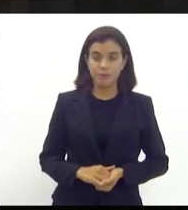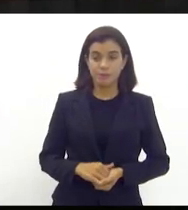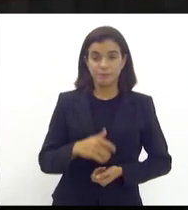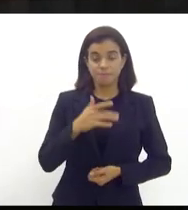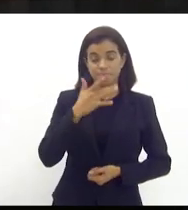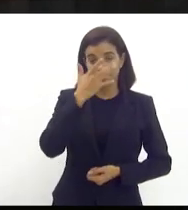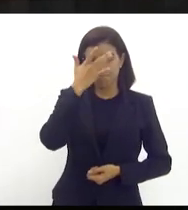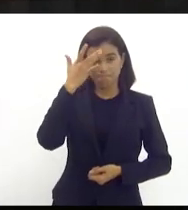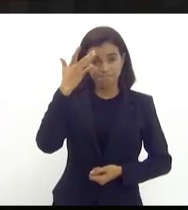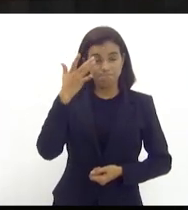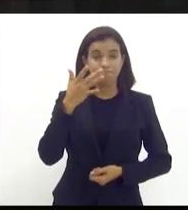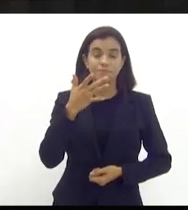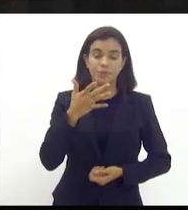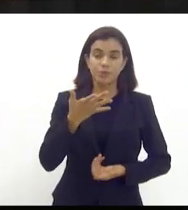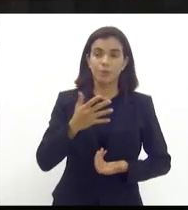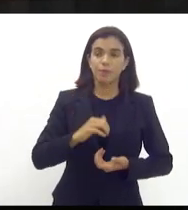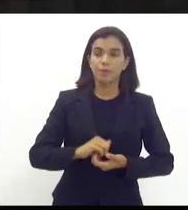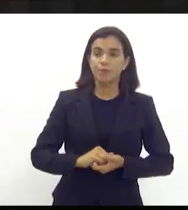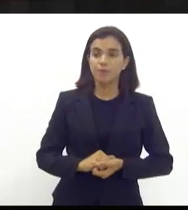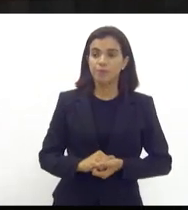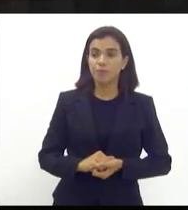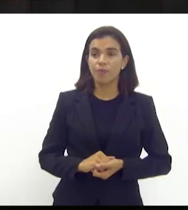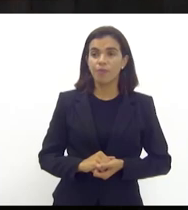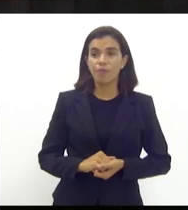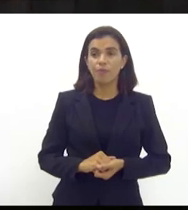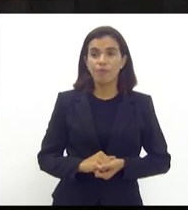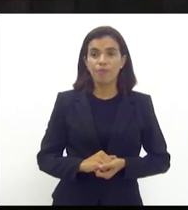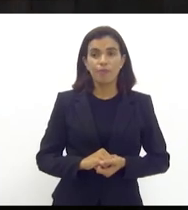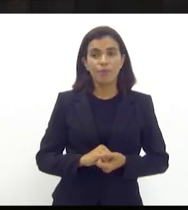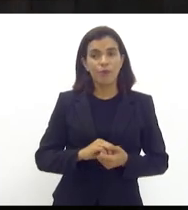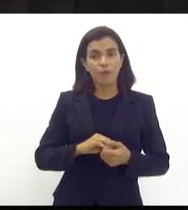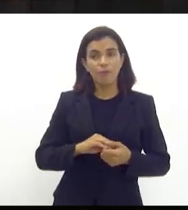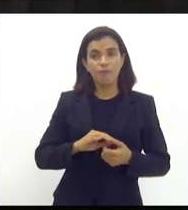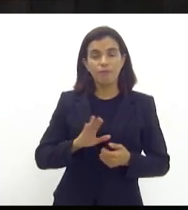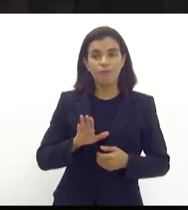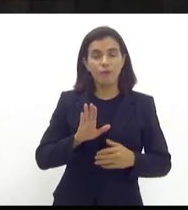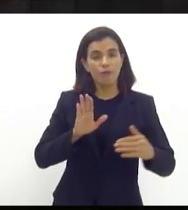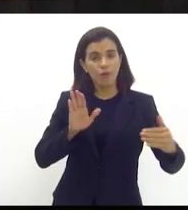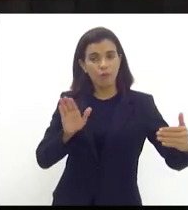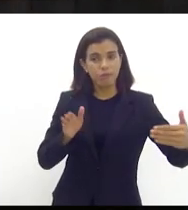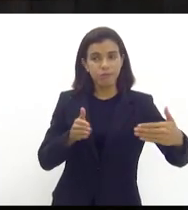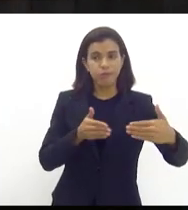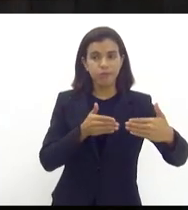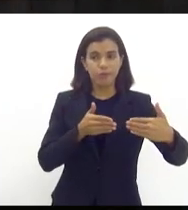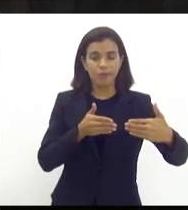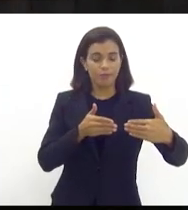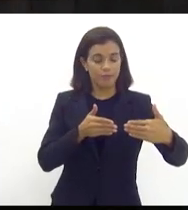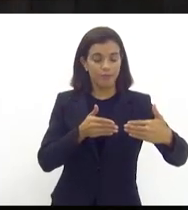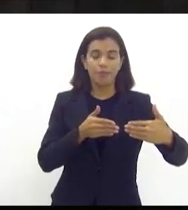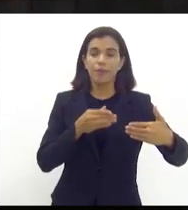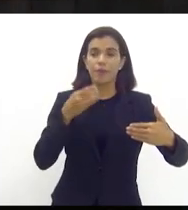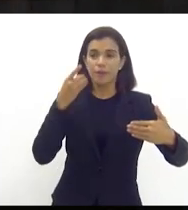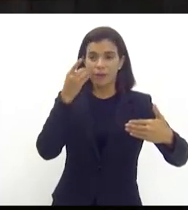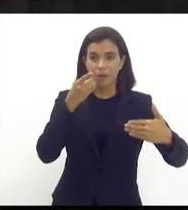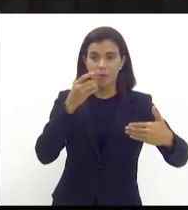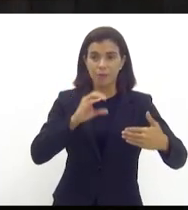presidente, vou me dirigir aqui ao deputado Chico